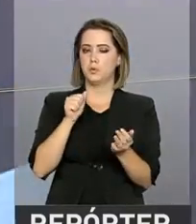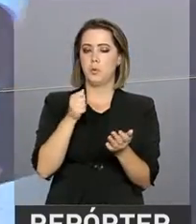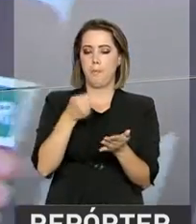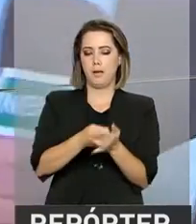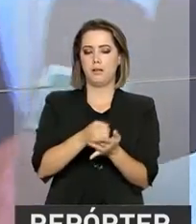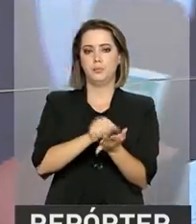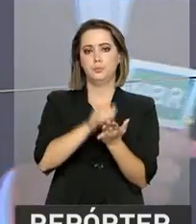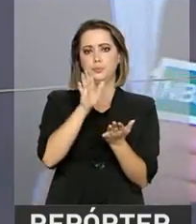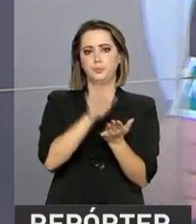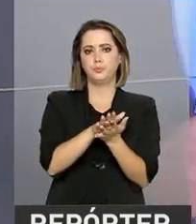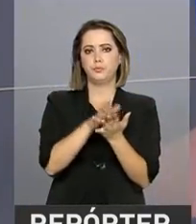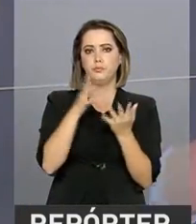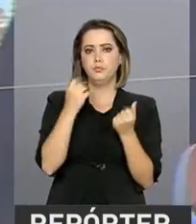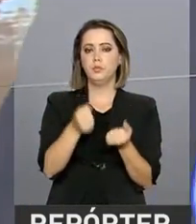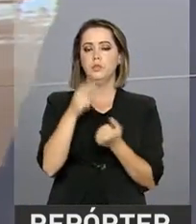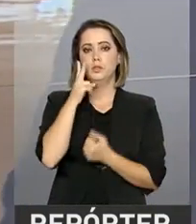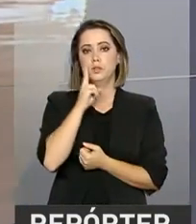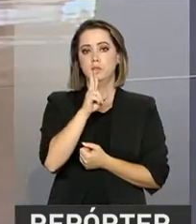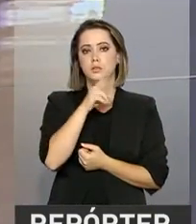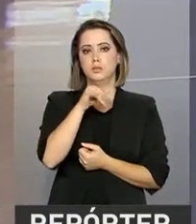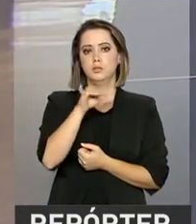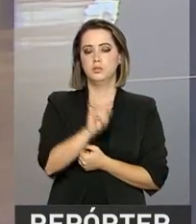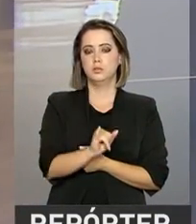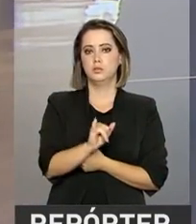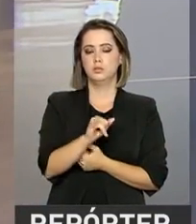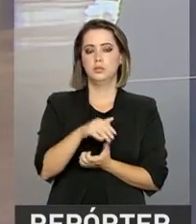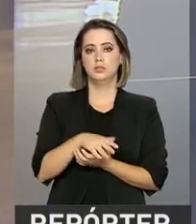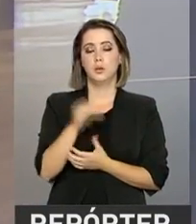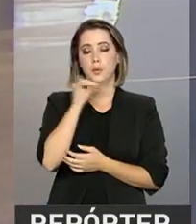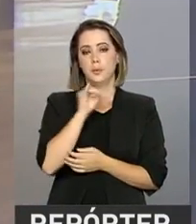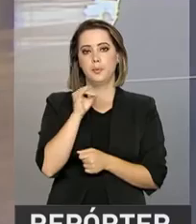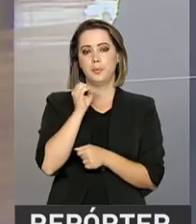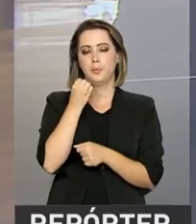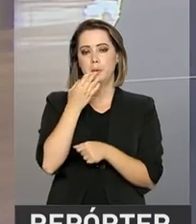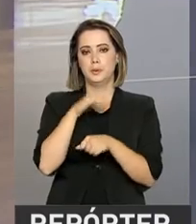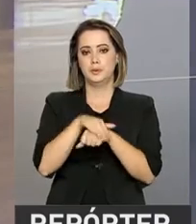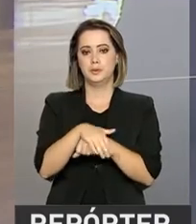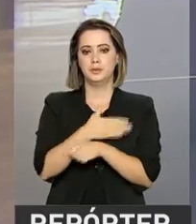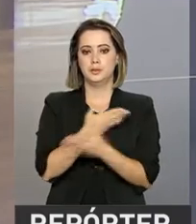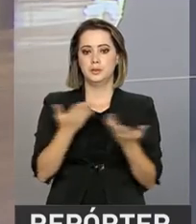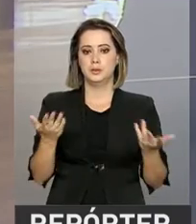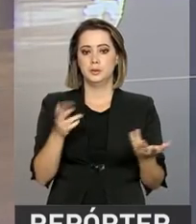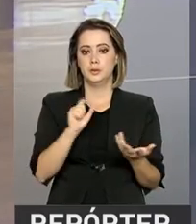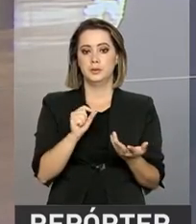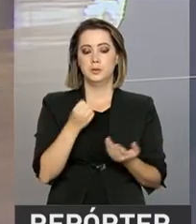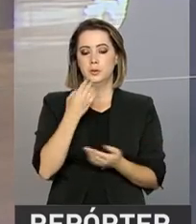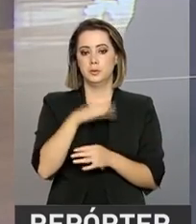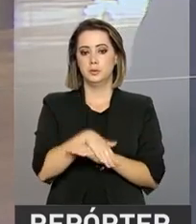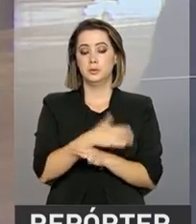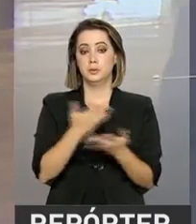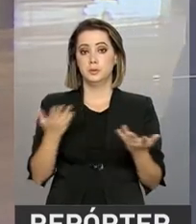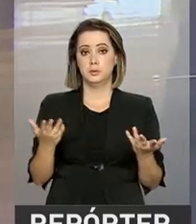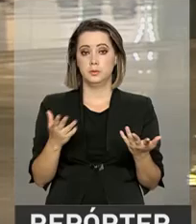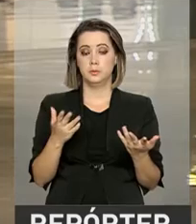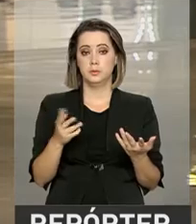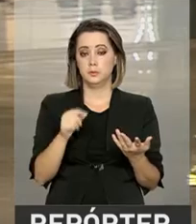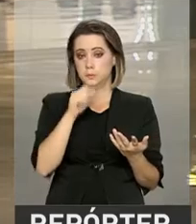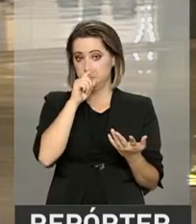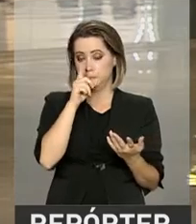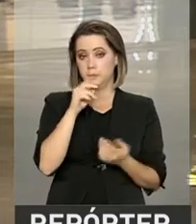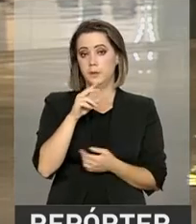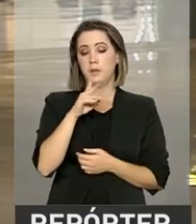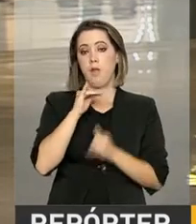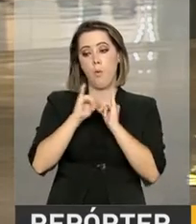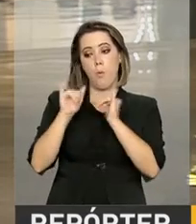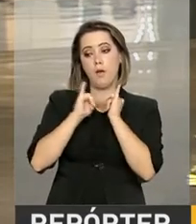saber mais com o repórter Ney Pereira. Olá, Ney, boa noite para você. Boa noite, Roberto. Boa noite a todos. A declaração